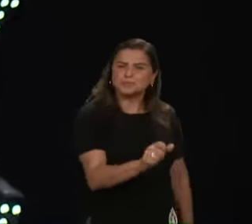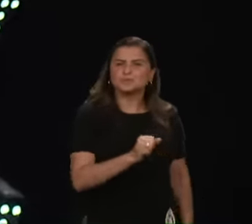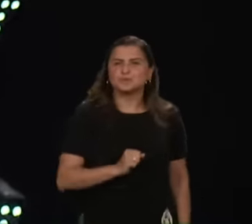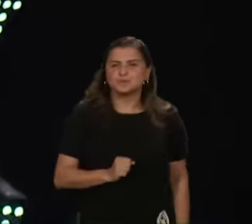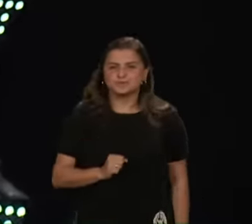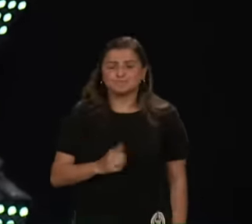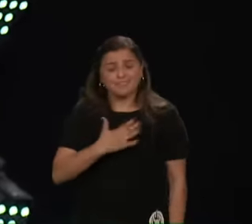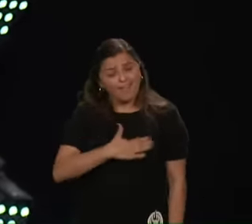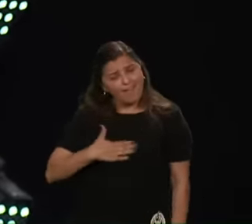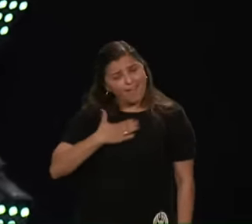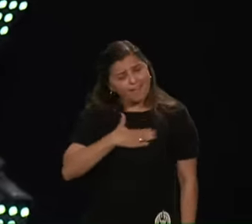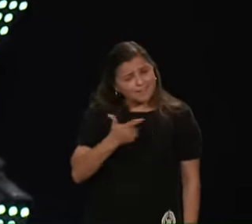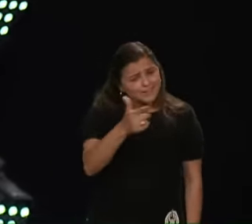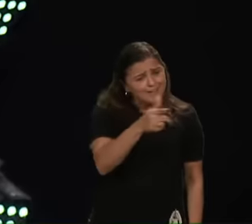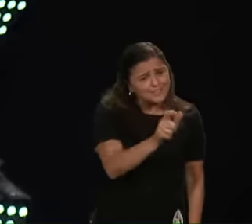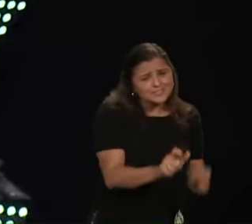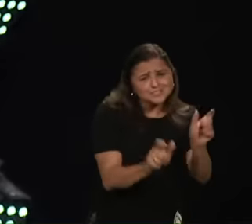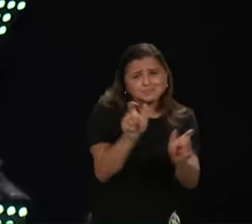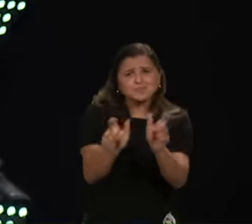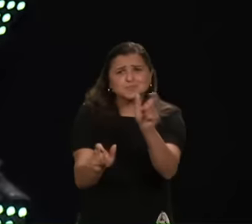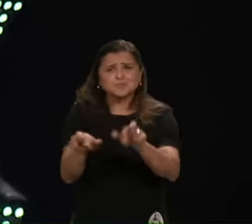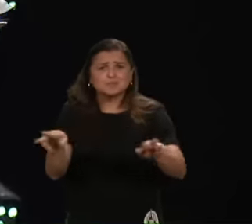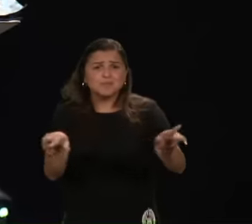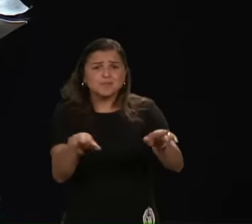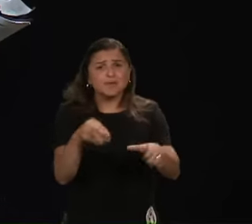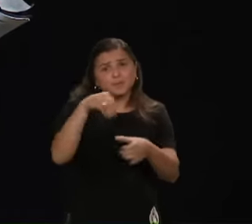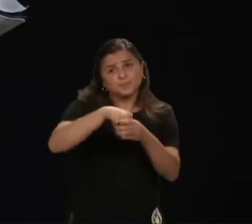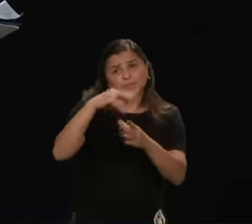Agrade seu irmão no seu GC.